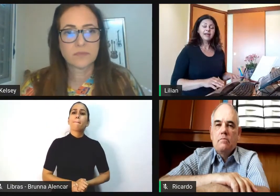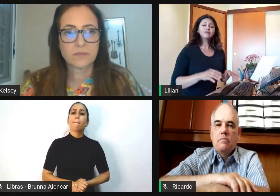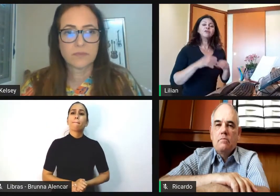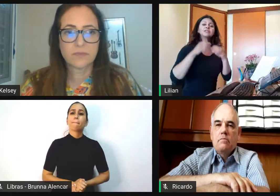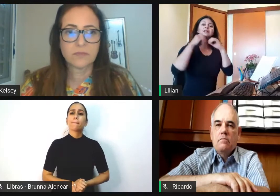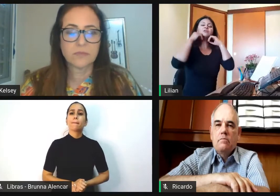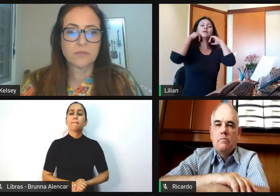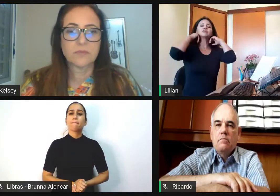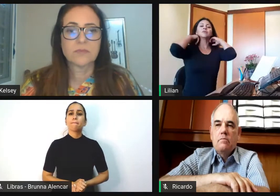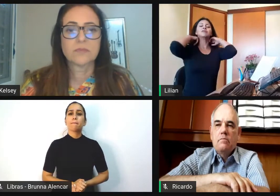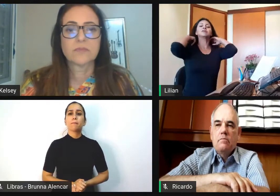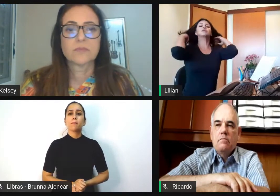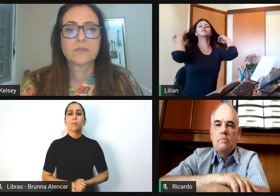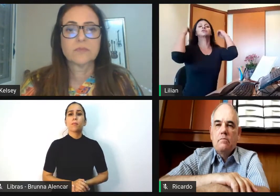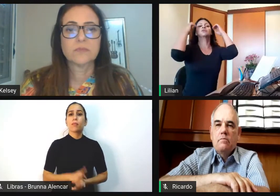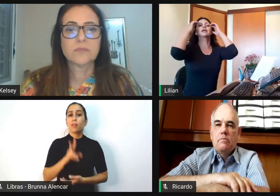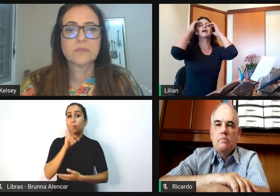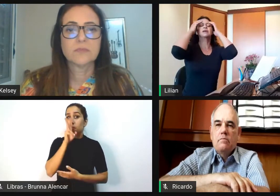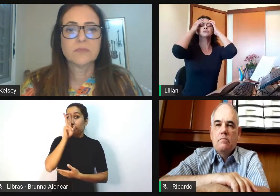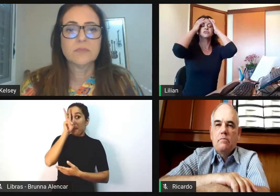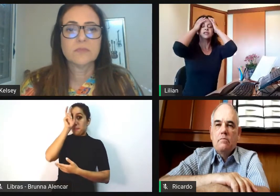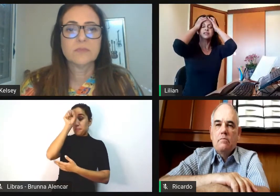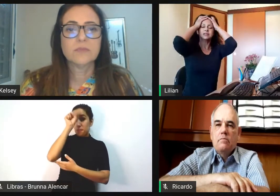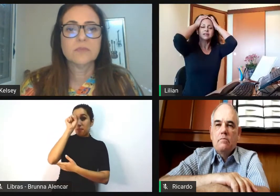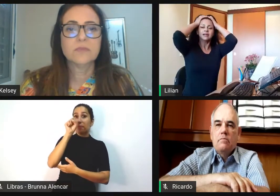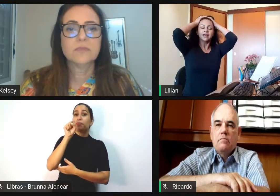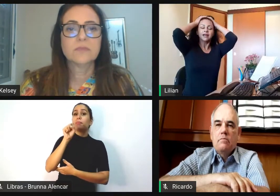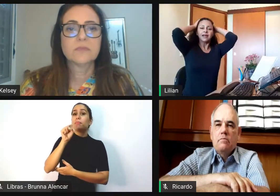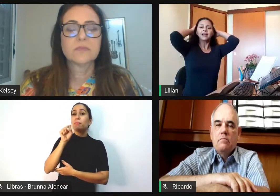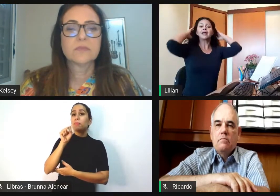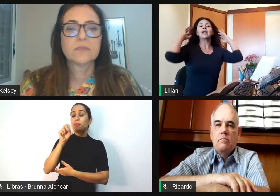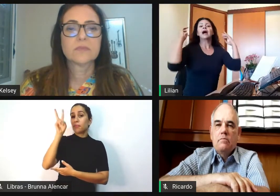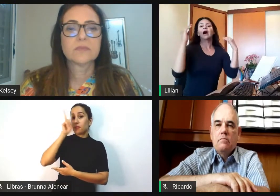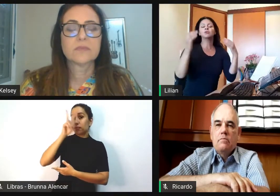E reforçando mais uma vez o que o doutor Ricardo disse,